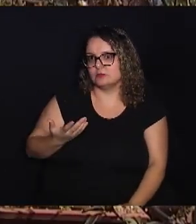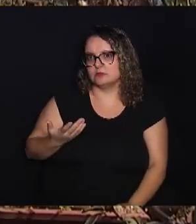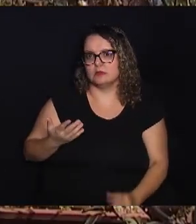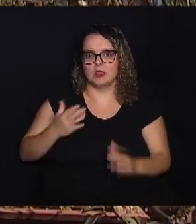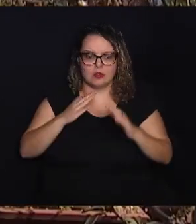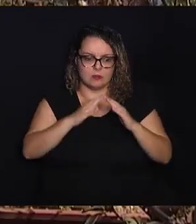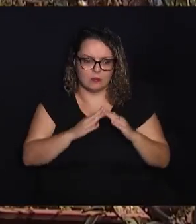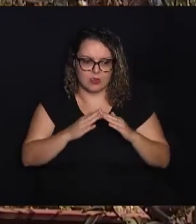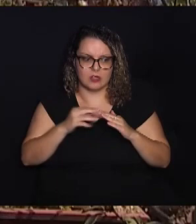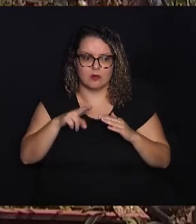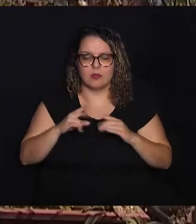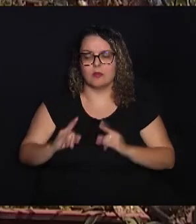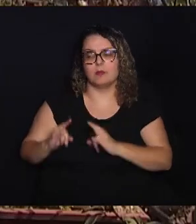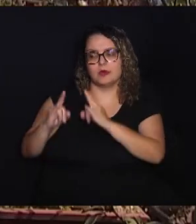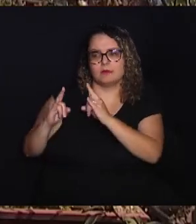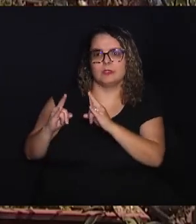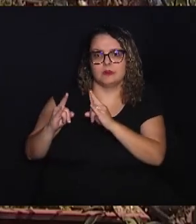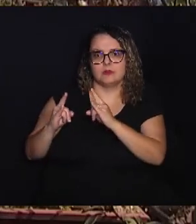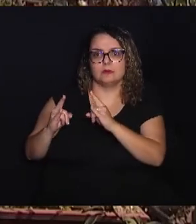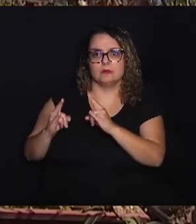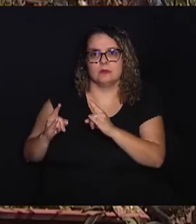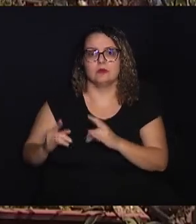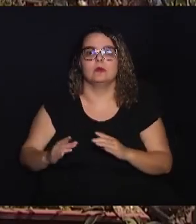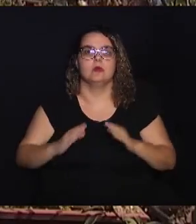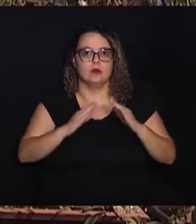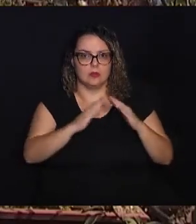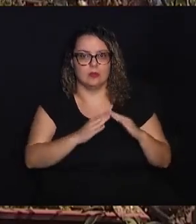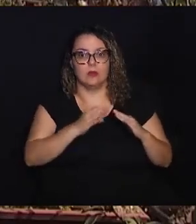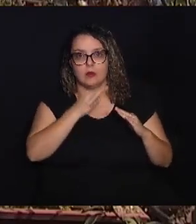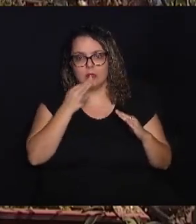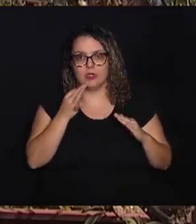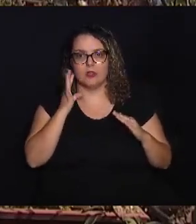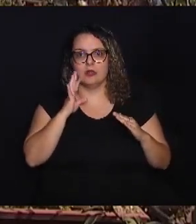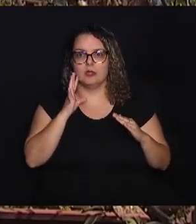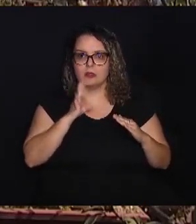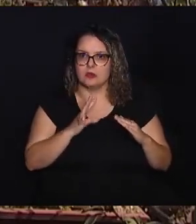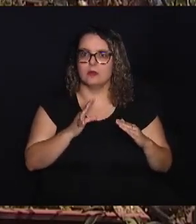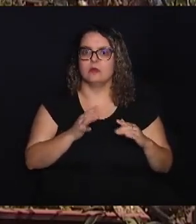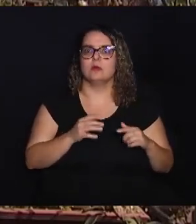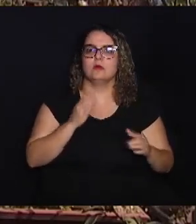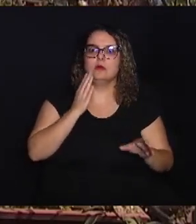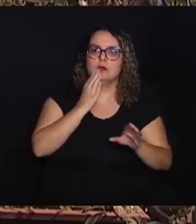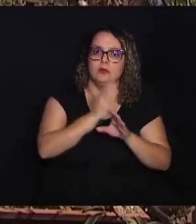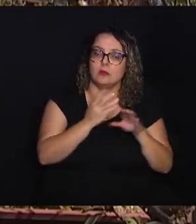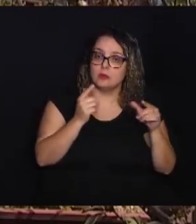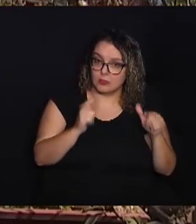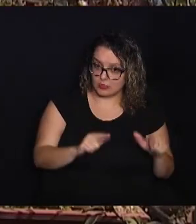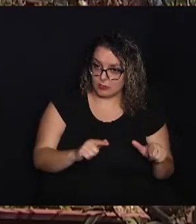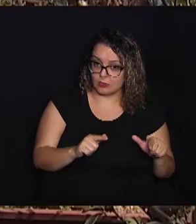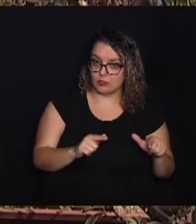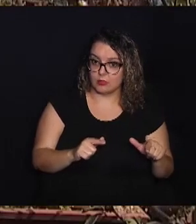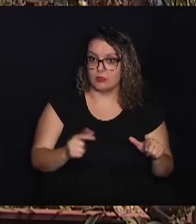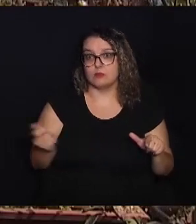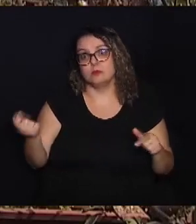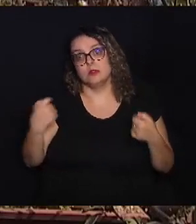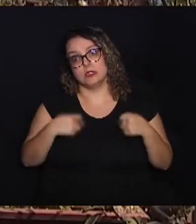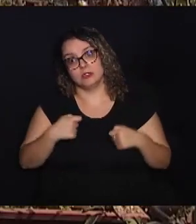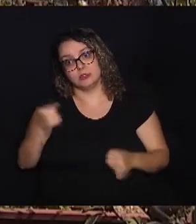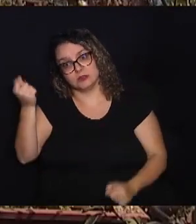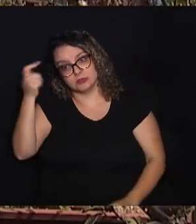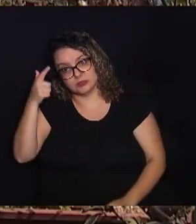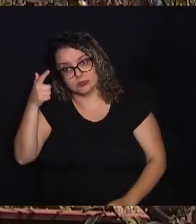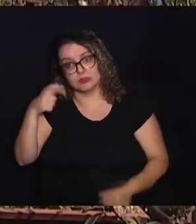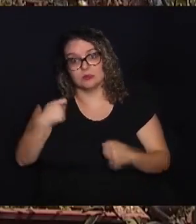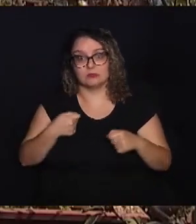casa ou apartamento? Né? Ela mora numa casa. Olha, então é legal, acha um local ideal, porque bonsai precisa do sol, porque precisa